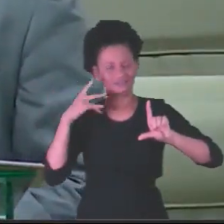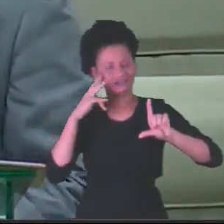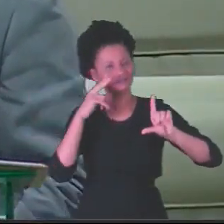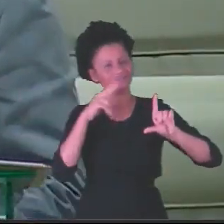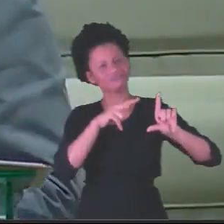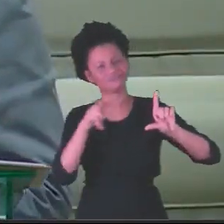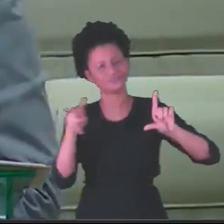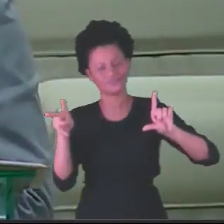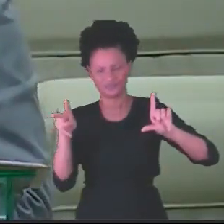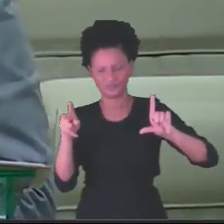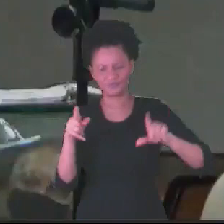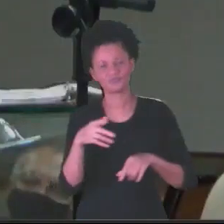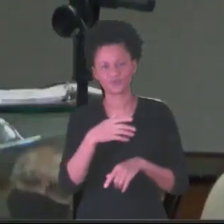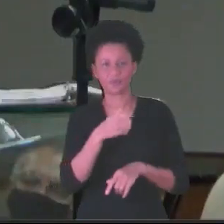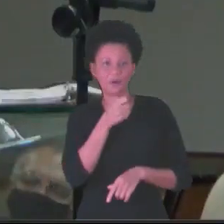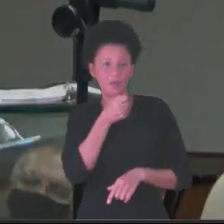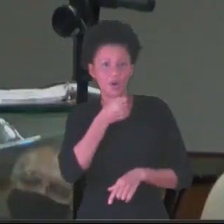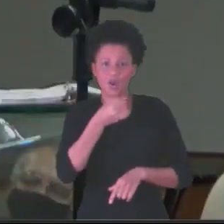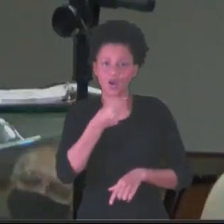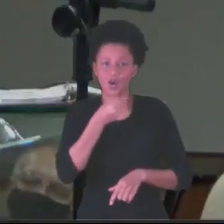em uma reportagem